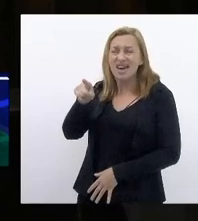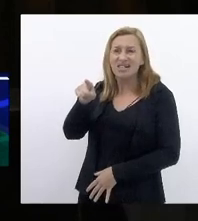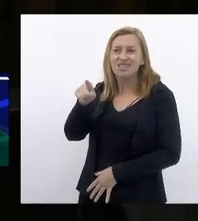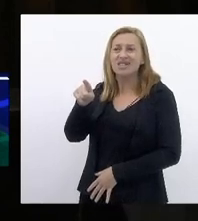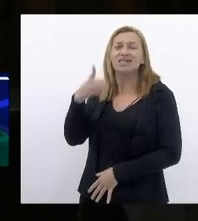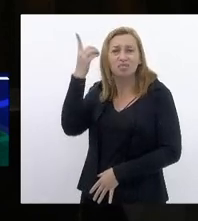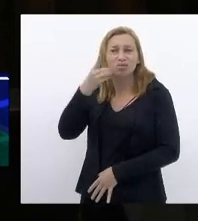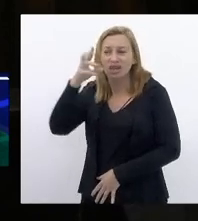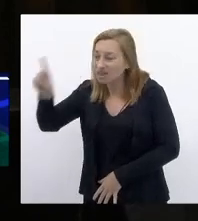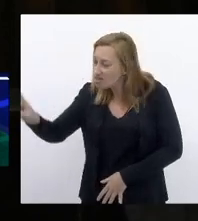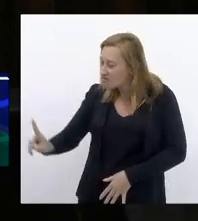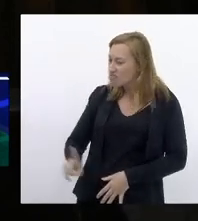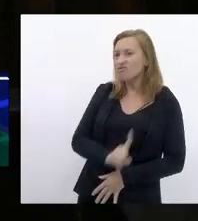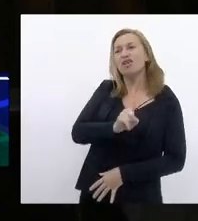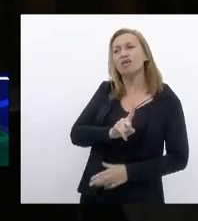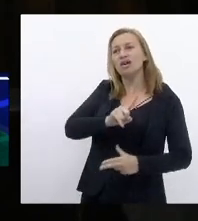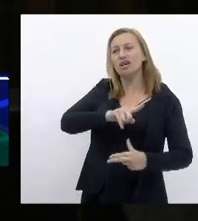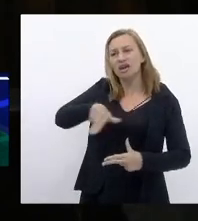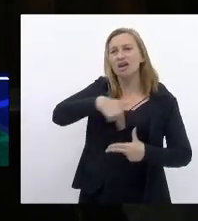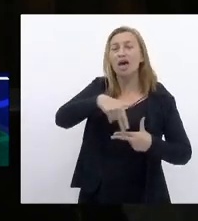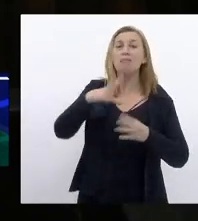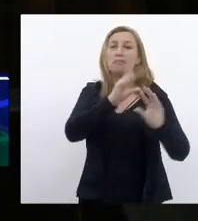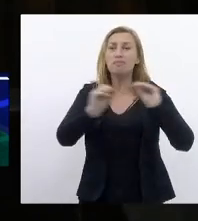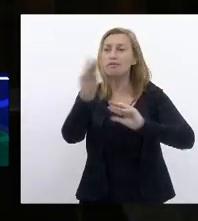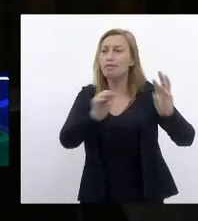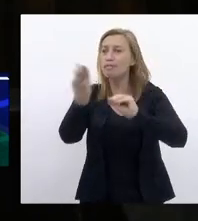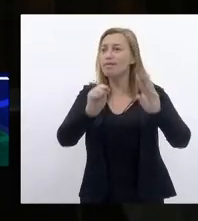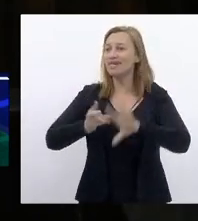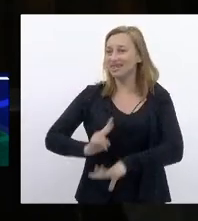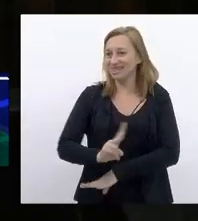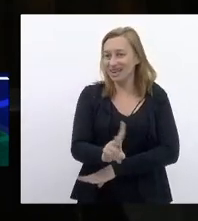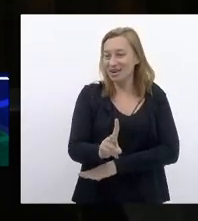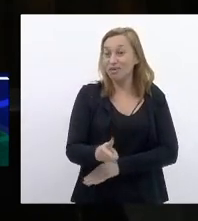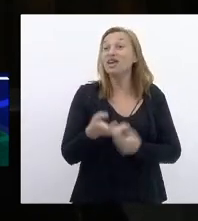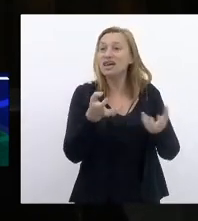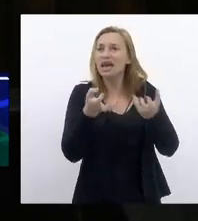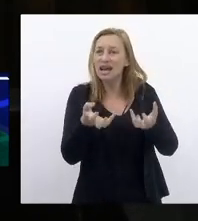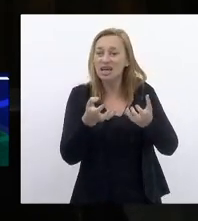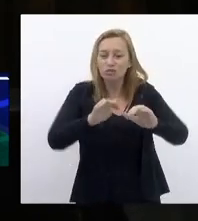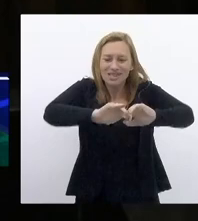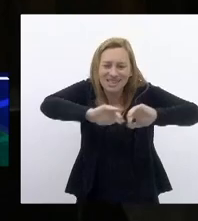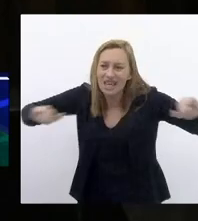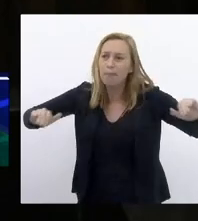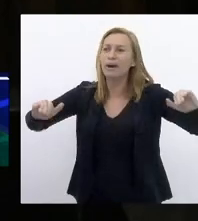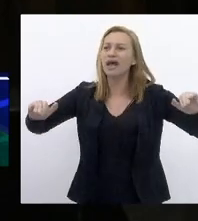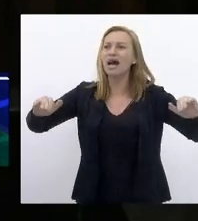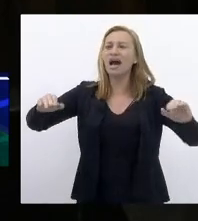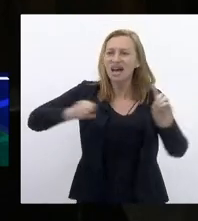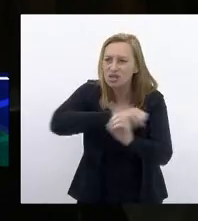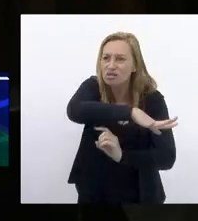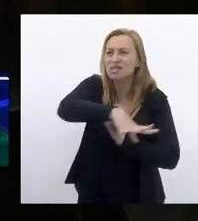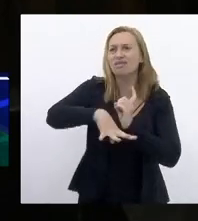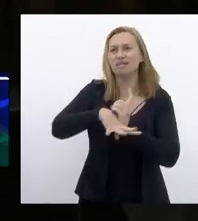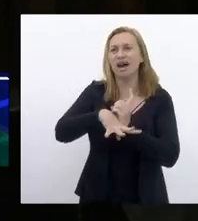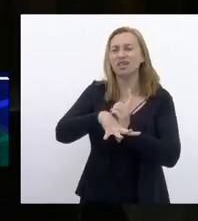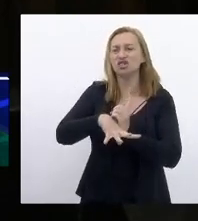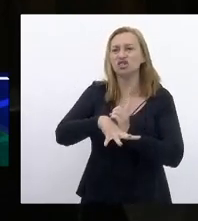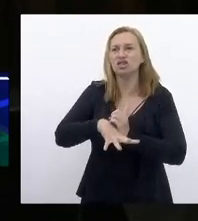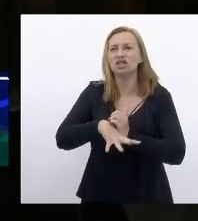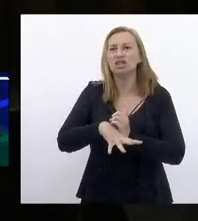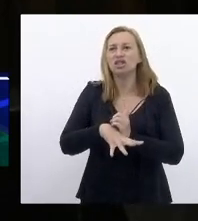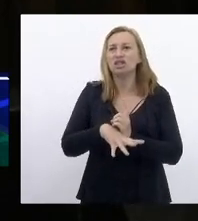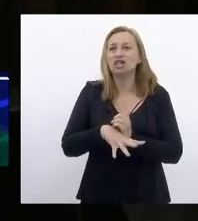à tribuna fazendo o seu mimimi de sempre, querendo separar a sociedade